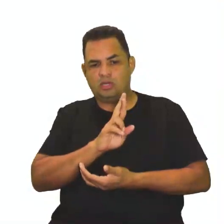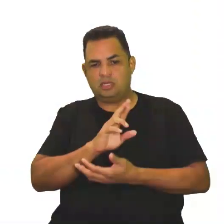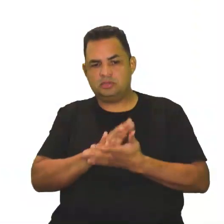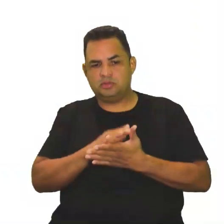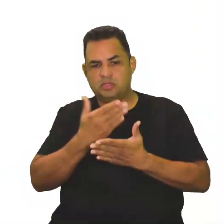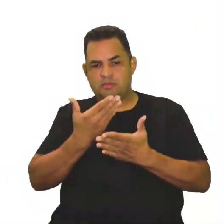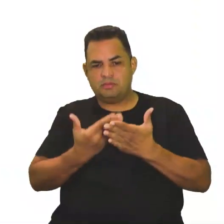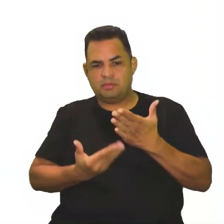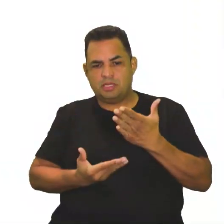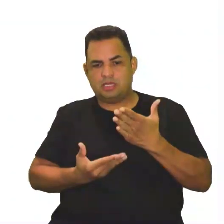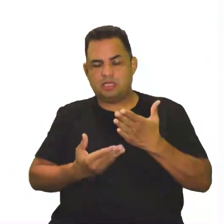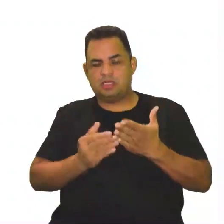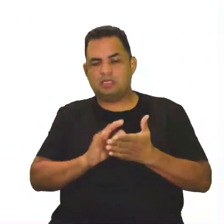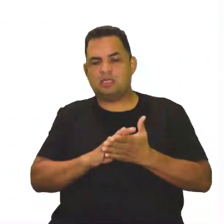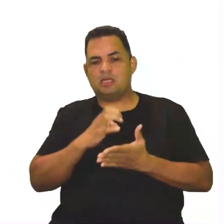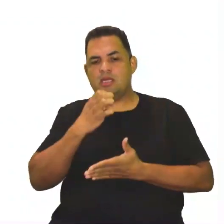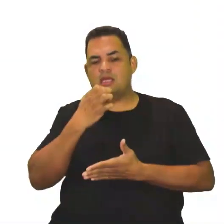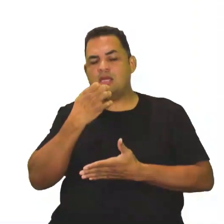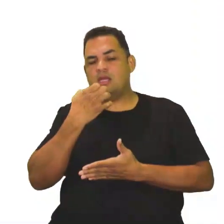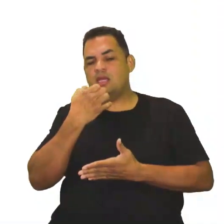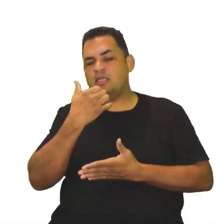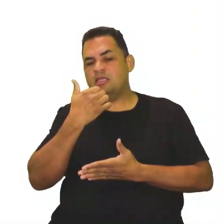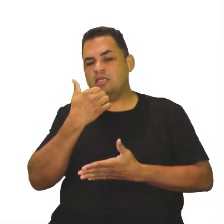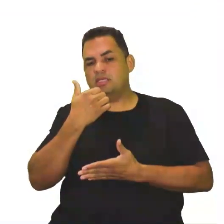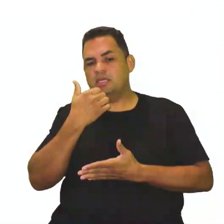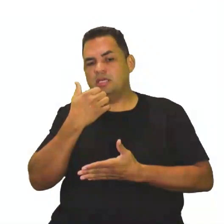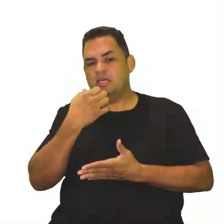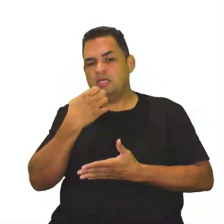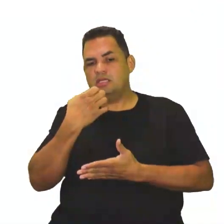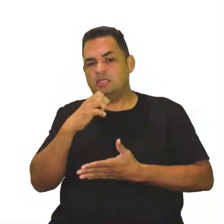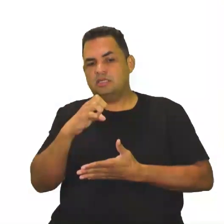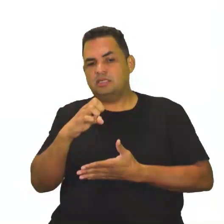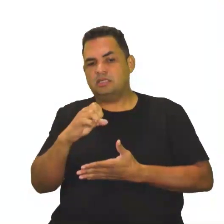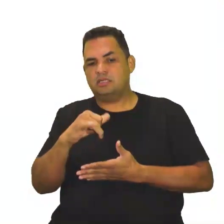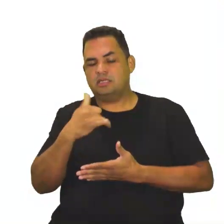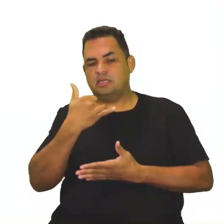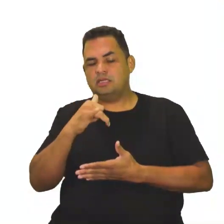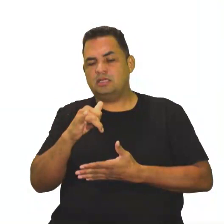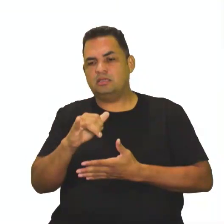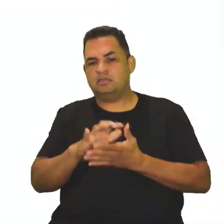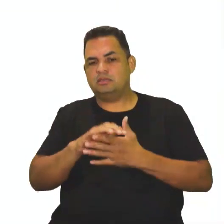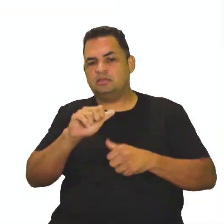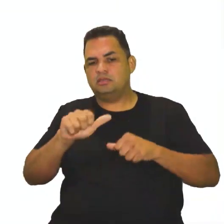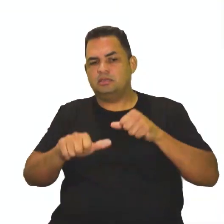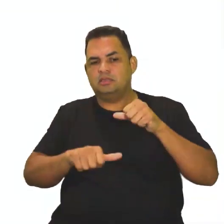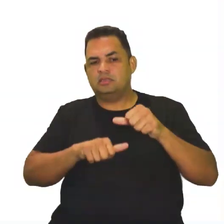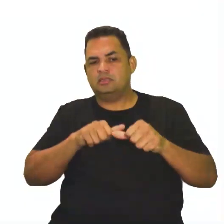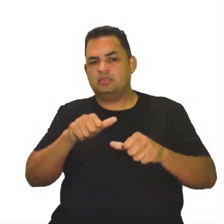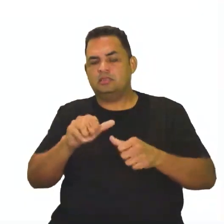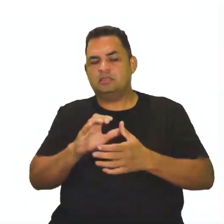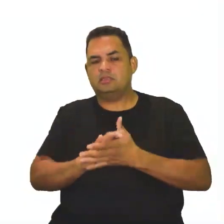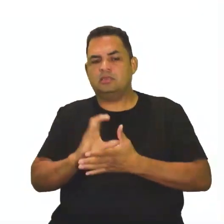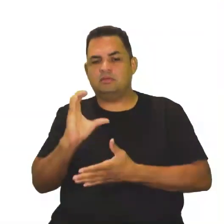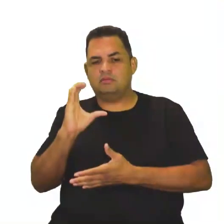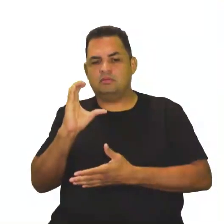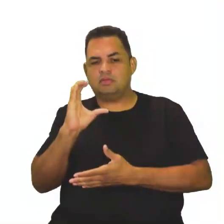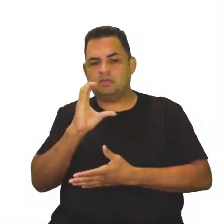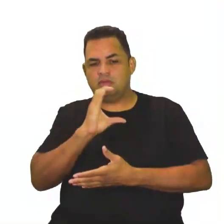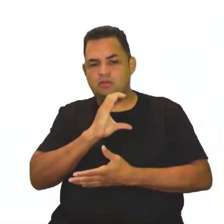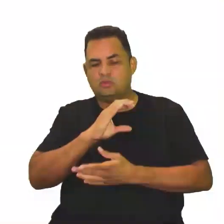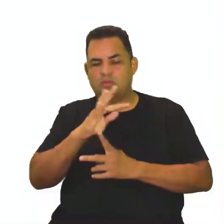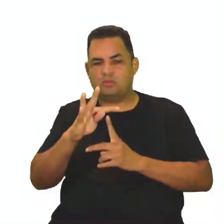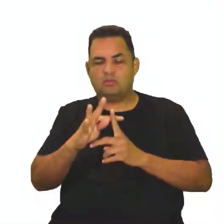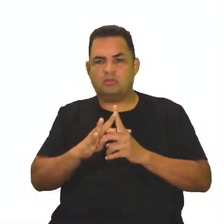dissipa a energia elétrica, tá bom, pessoal? Dissipa essa energia elétrica, transformando em energia